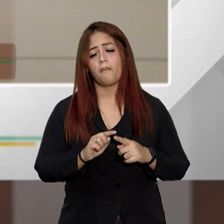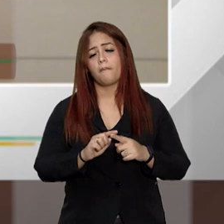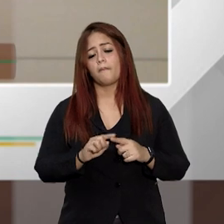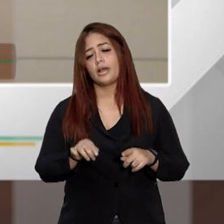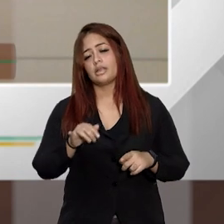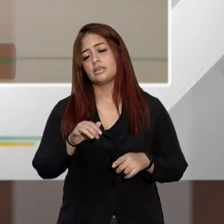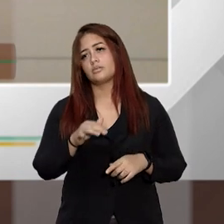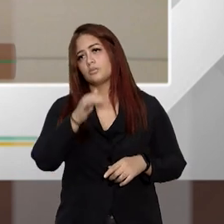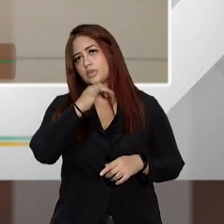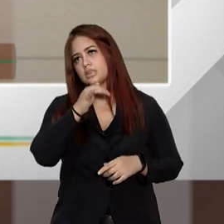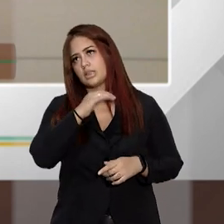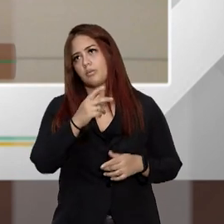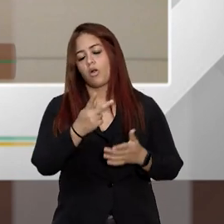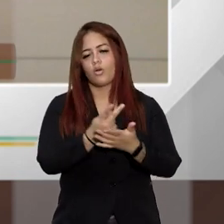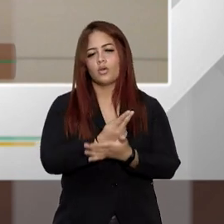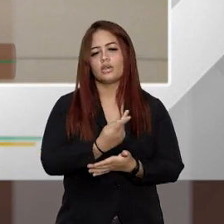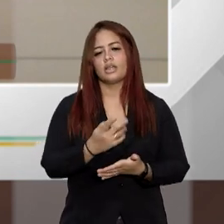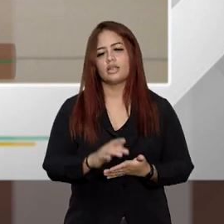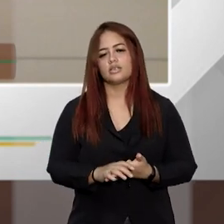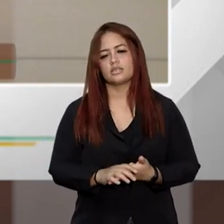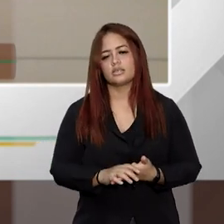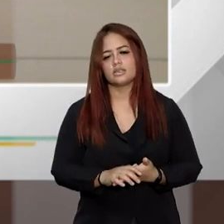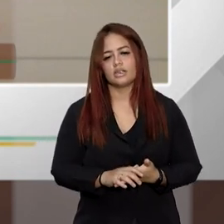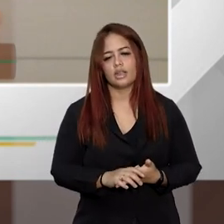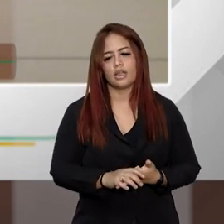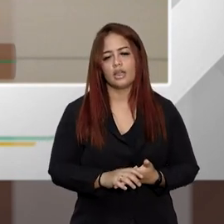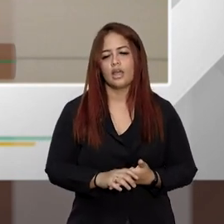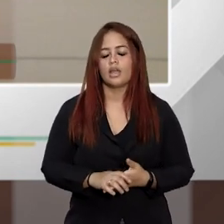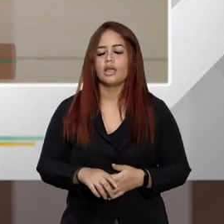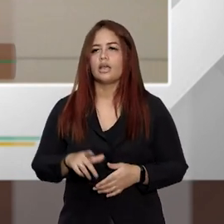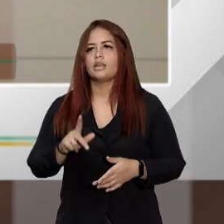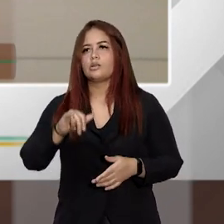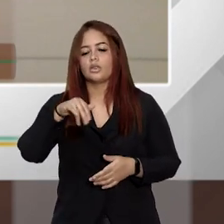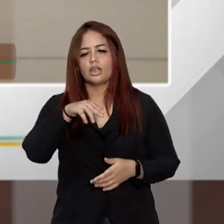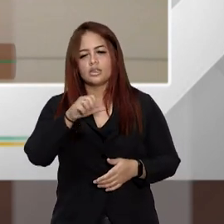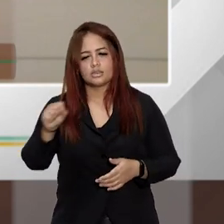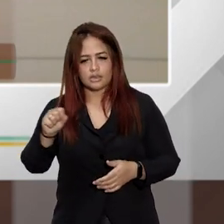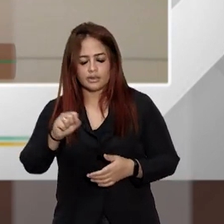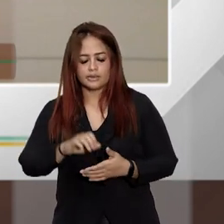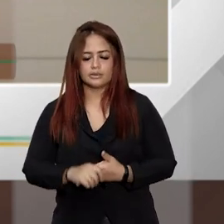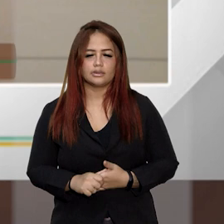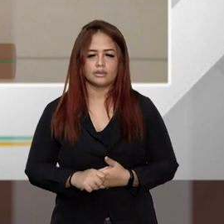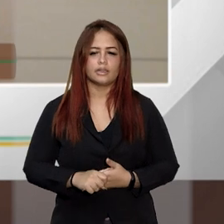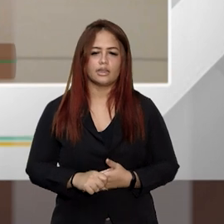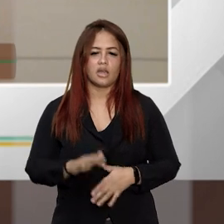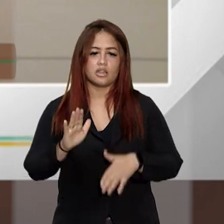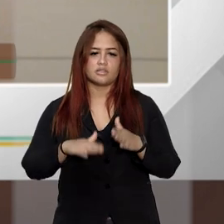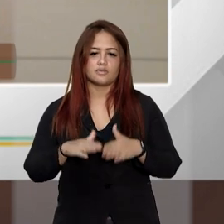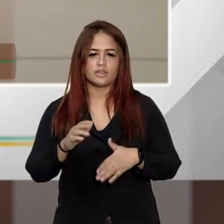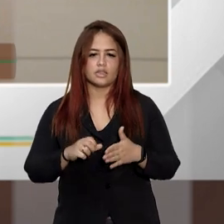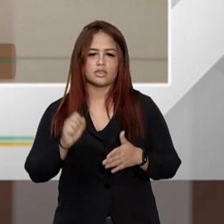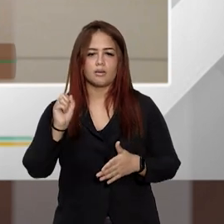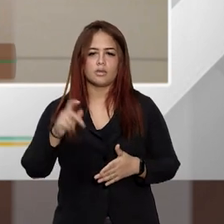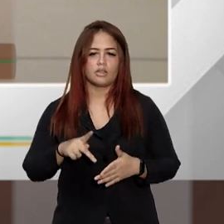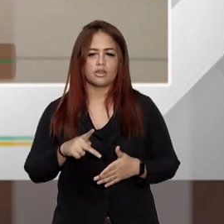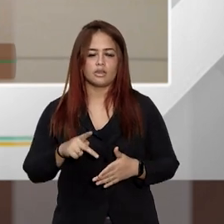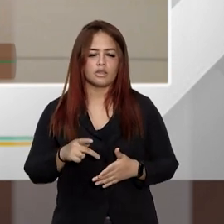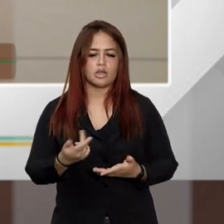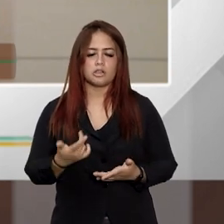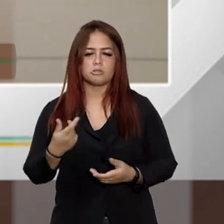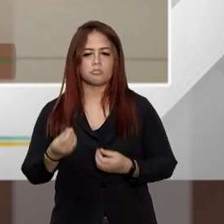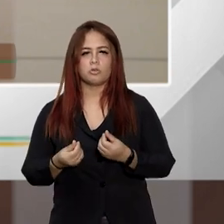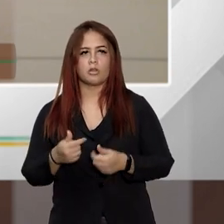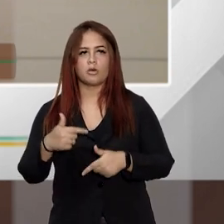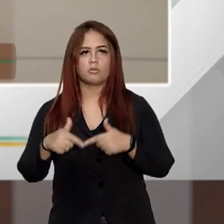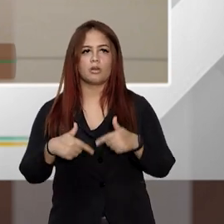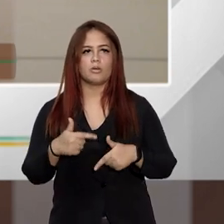muito corriqueiro em juizado federal causas de natureza previdenciária. E às vezes uma pensão por invalidez. É necessário